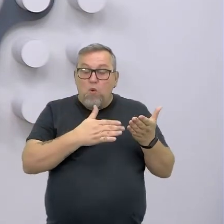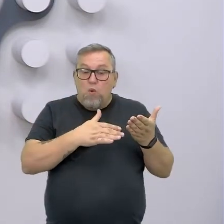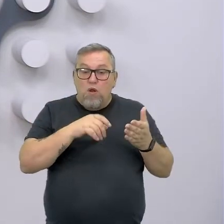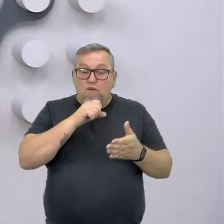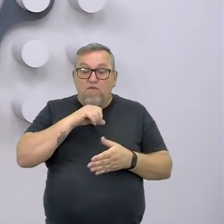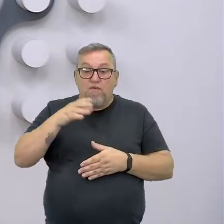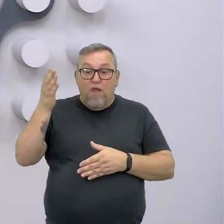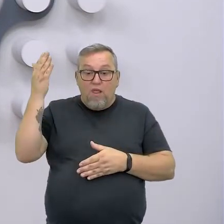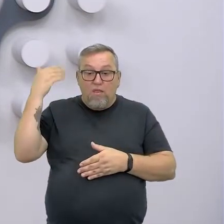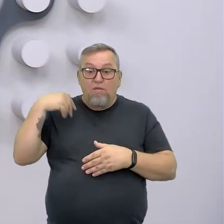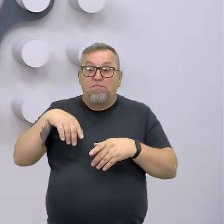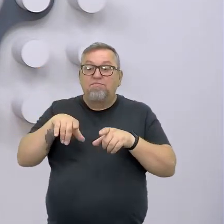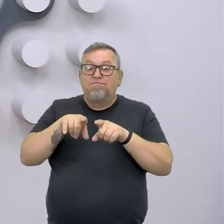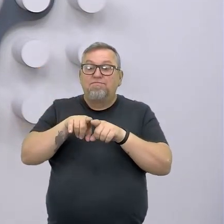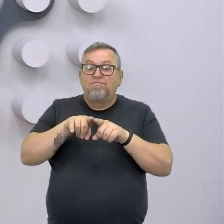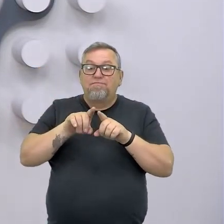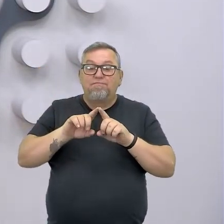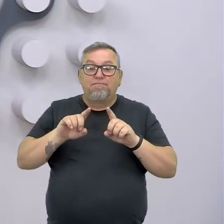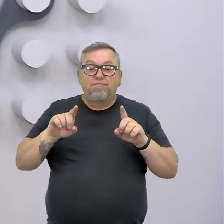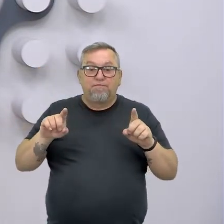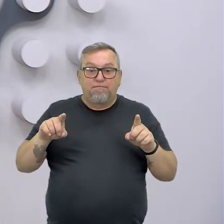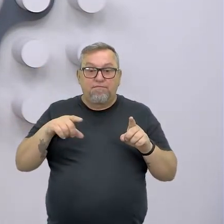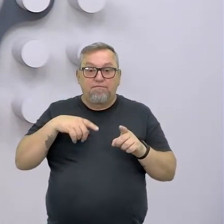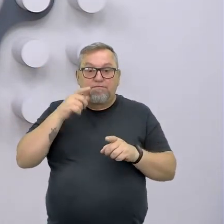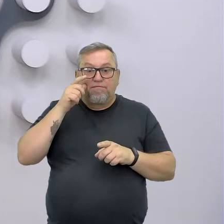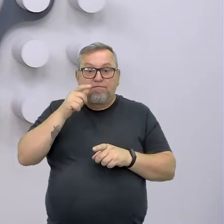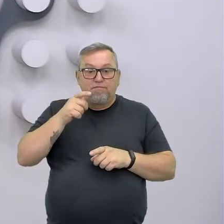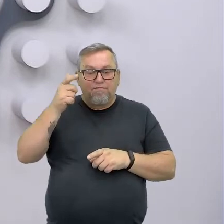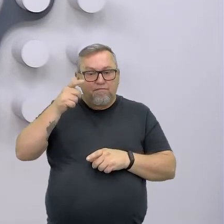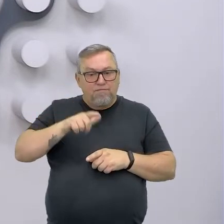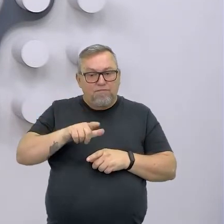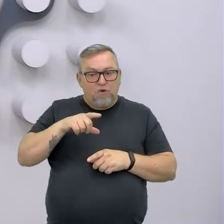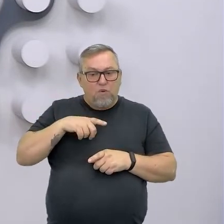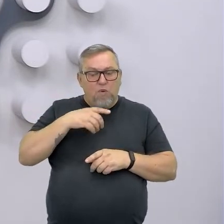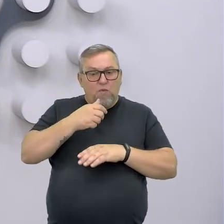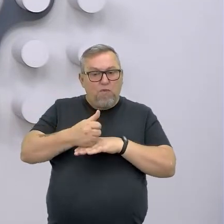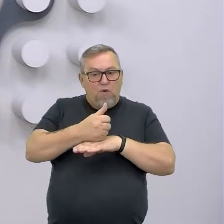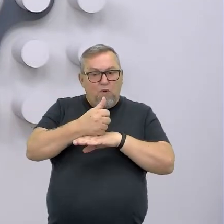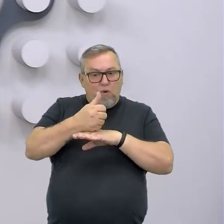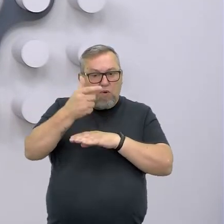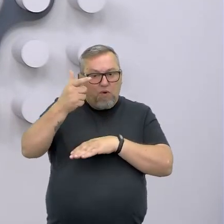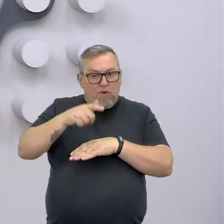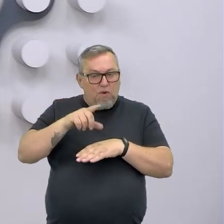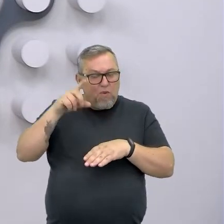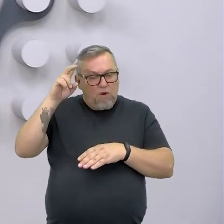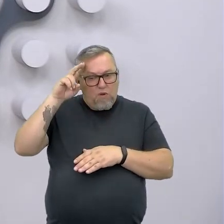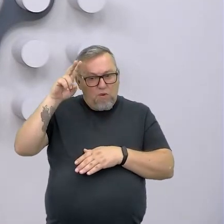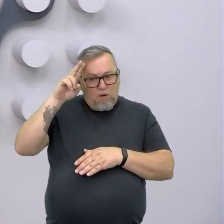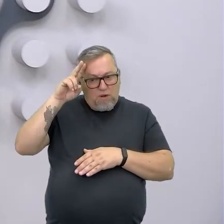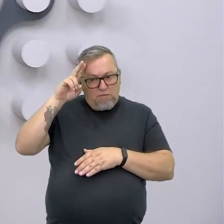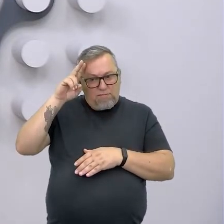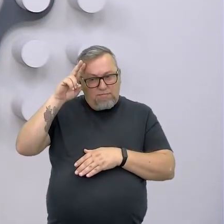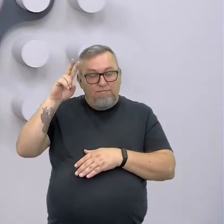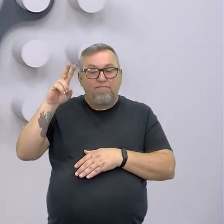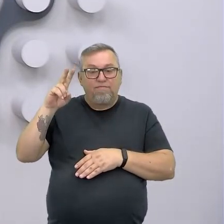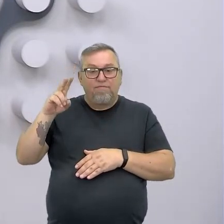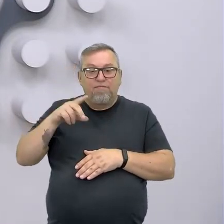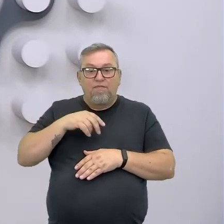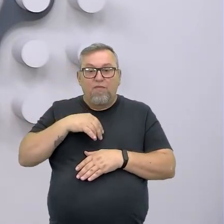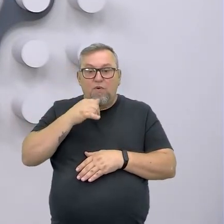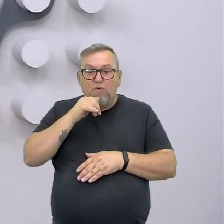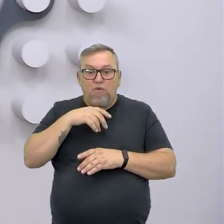historiadores antigos, mas daí se o interesse é outro, então se a profissão é outra, não é um historiador, vamos supor,